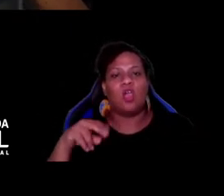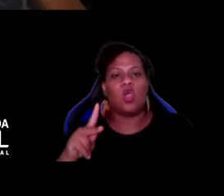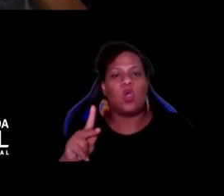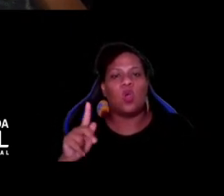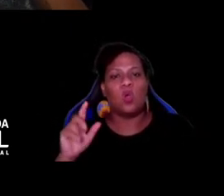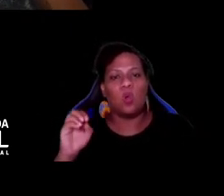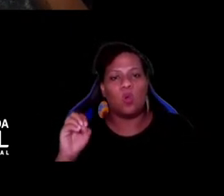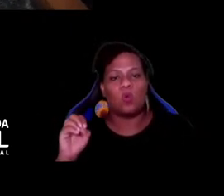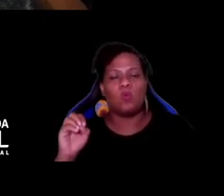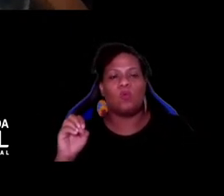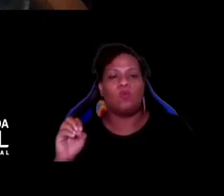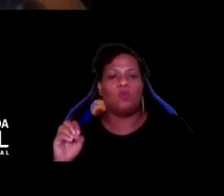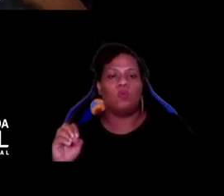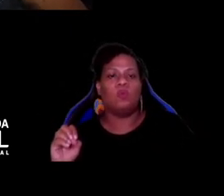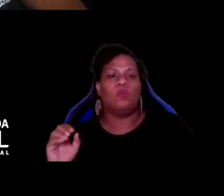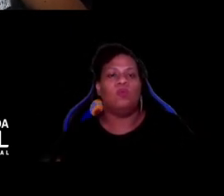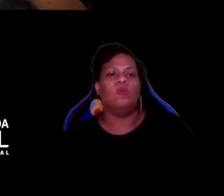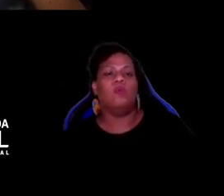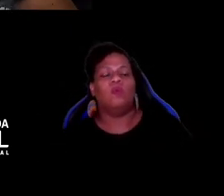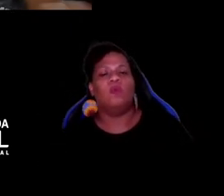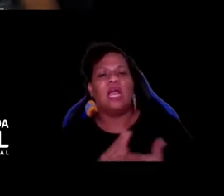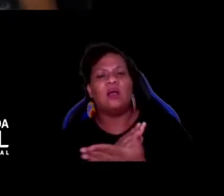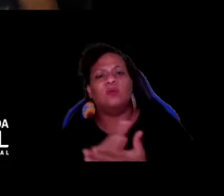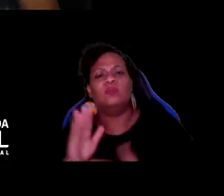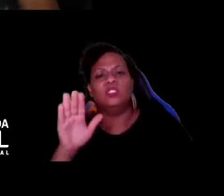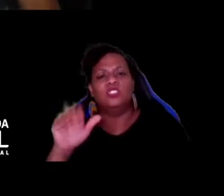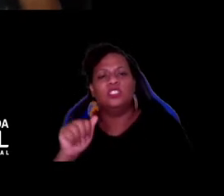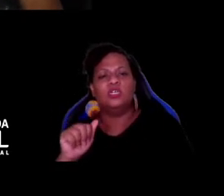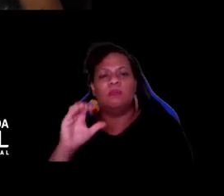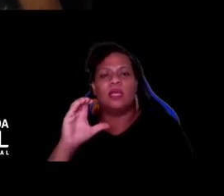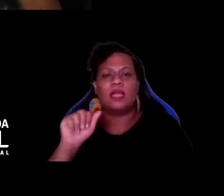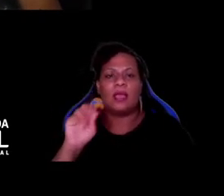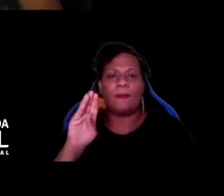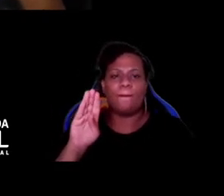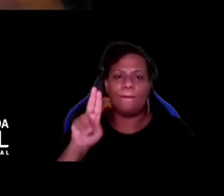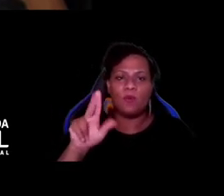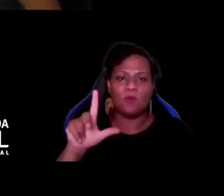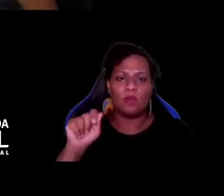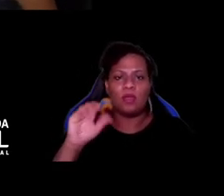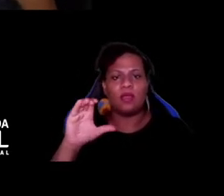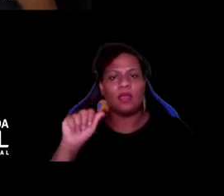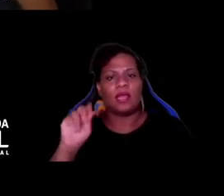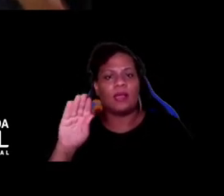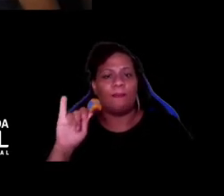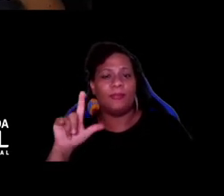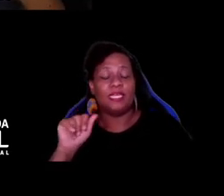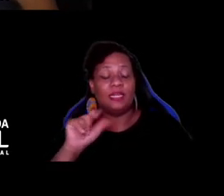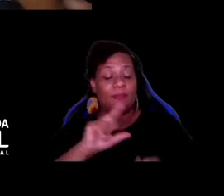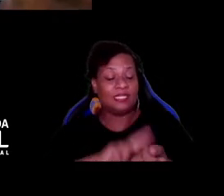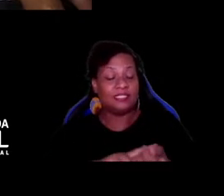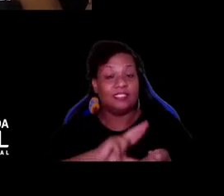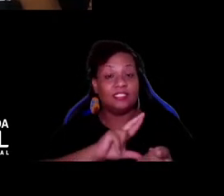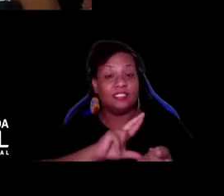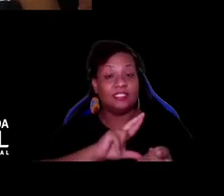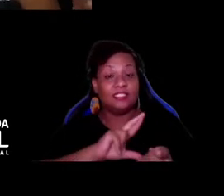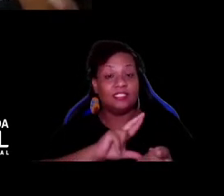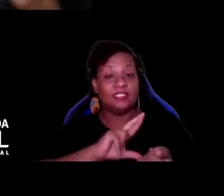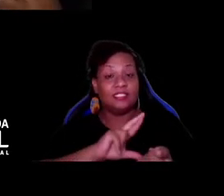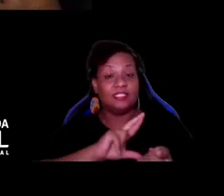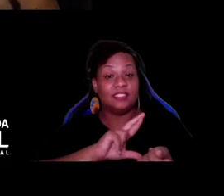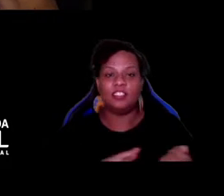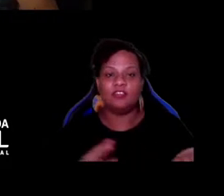né? Uns chama de Kabila, outros chamam de Kabula, mas são rítmicas assim, muito, muito